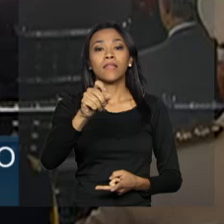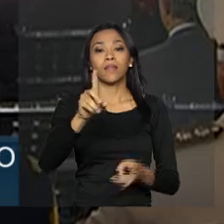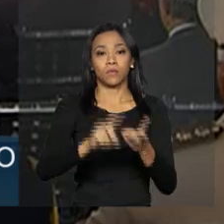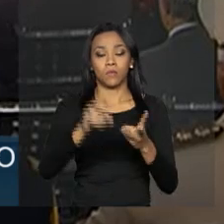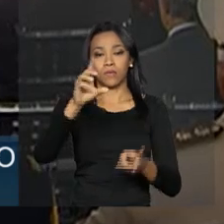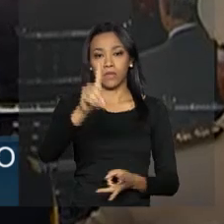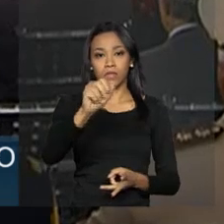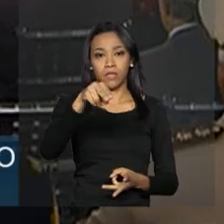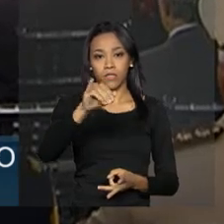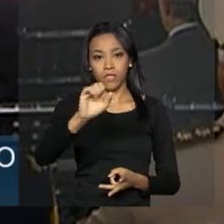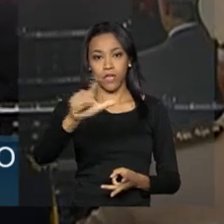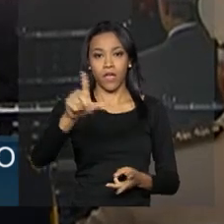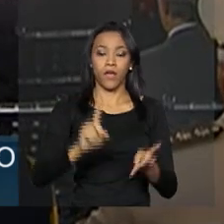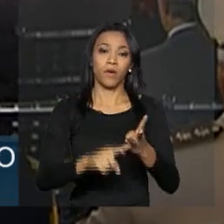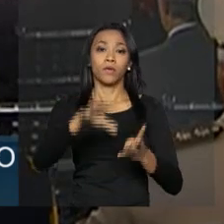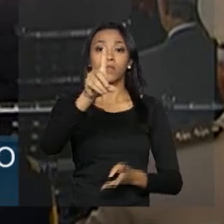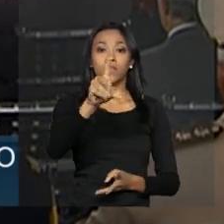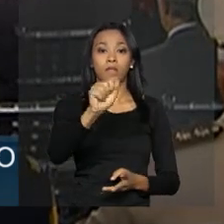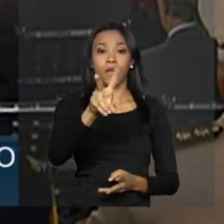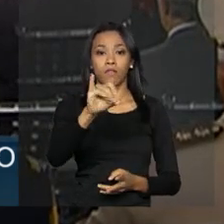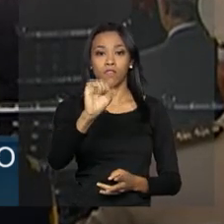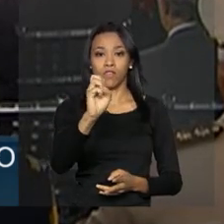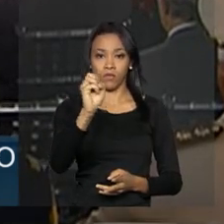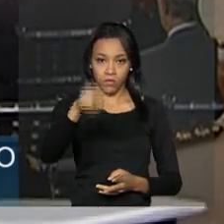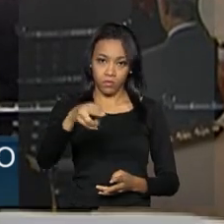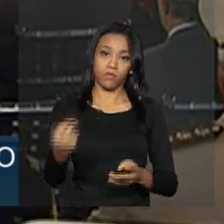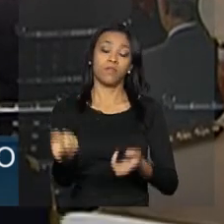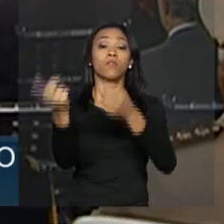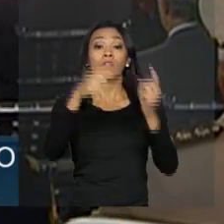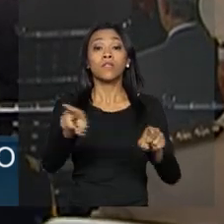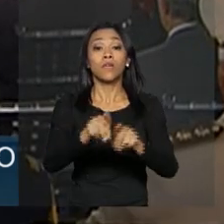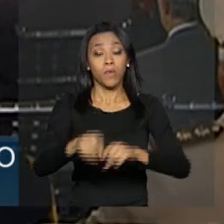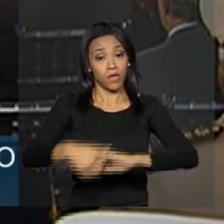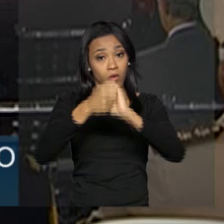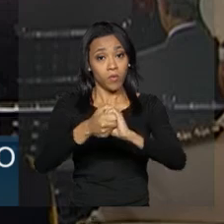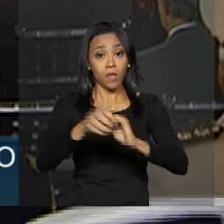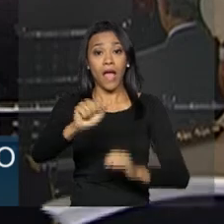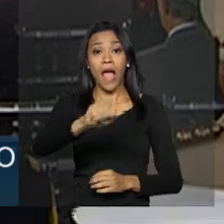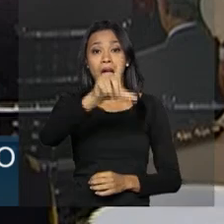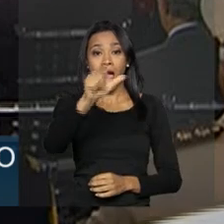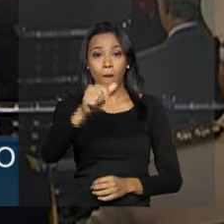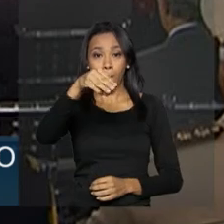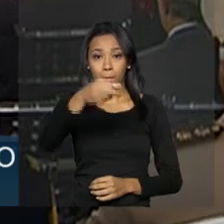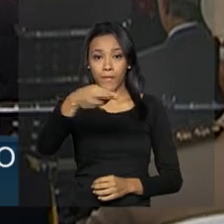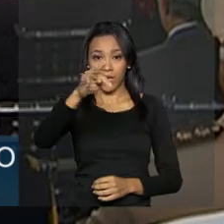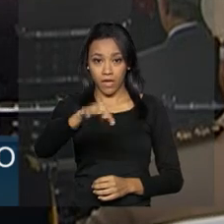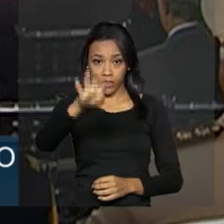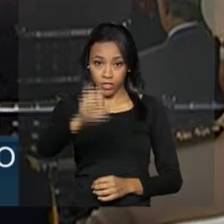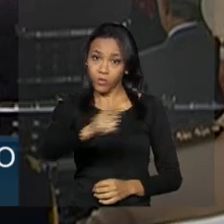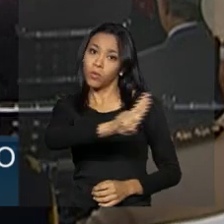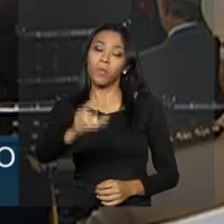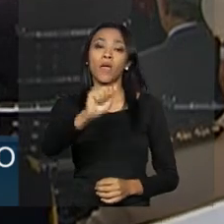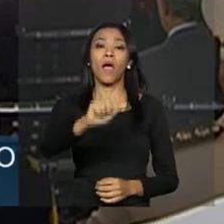Daniel Almeida e Davidson Magalhães. Cumprimentar os senhores almirantes de esquadra Ademir